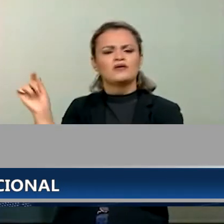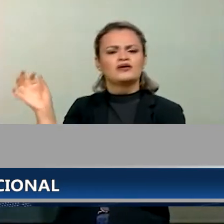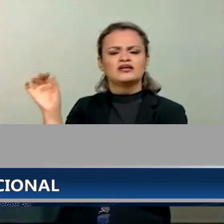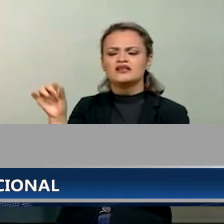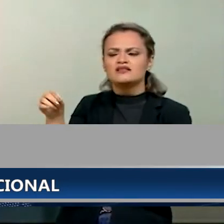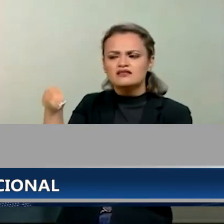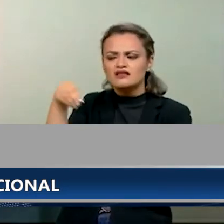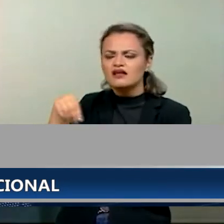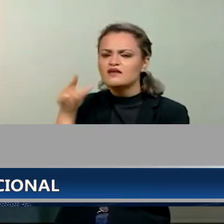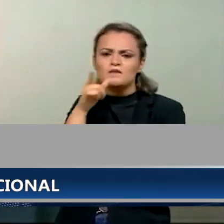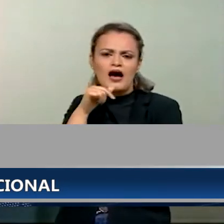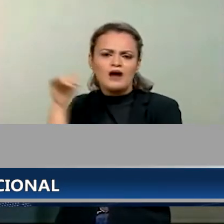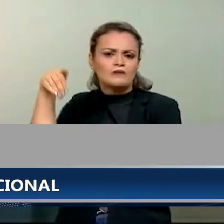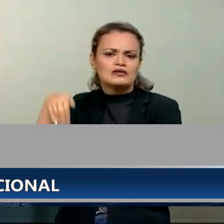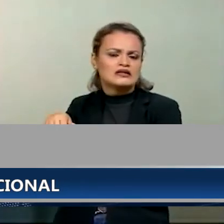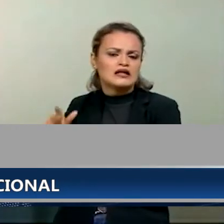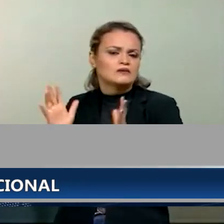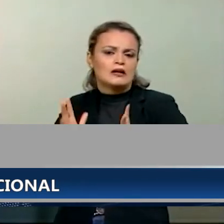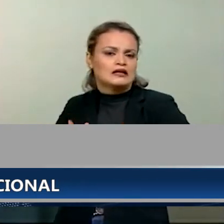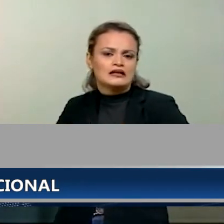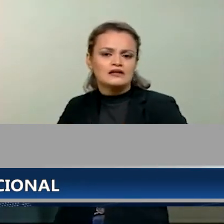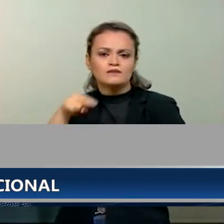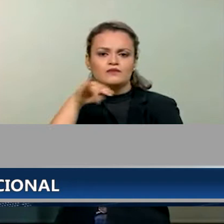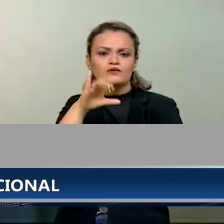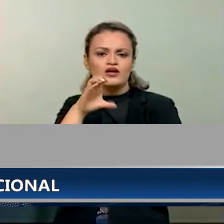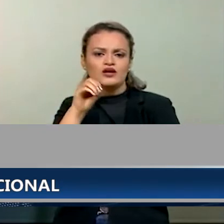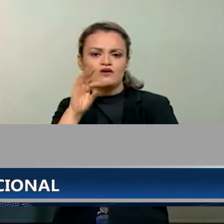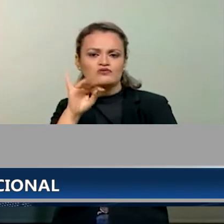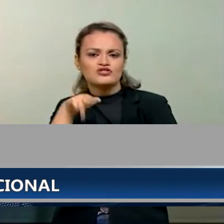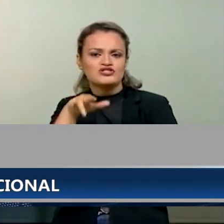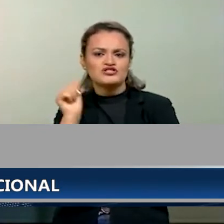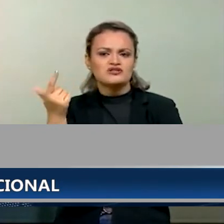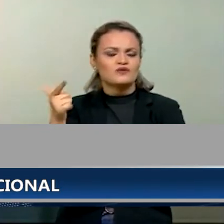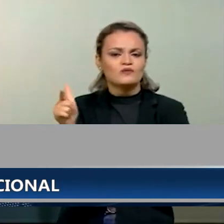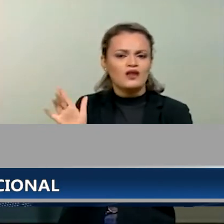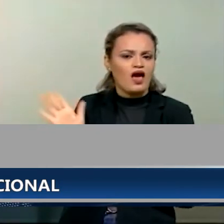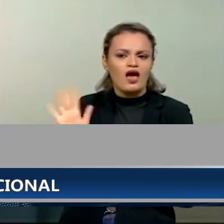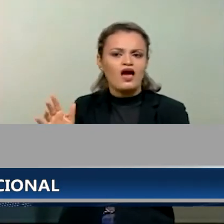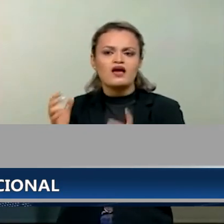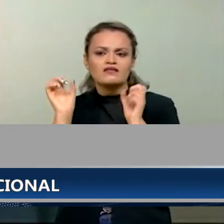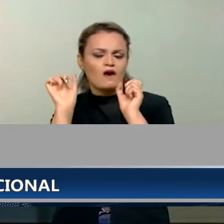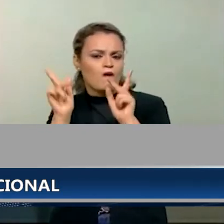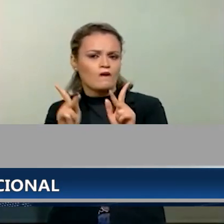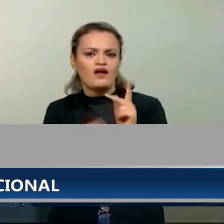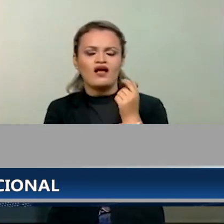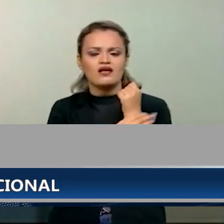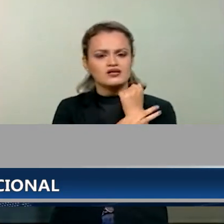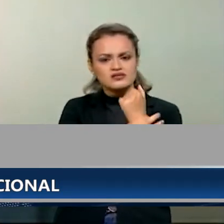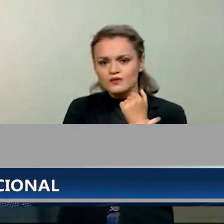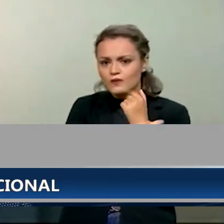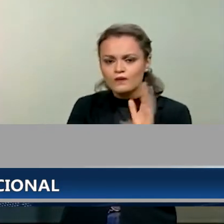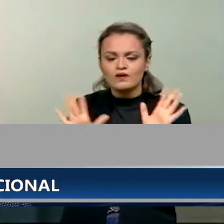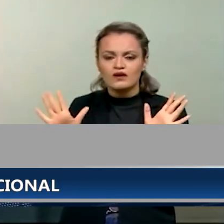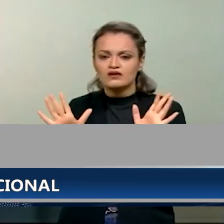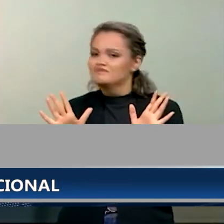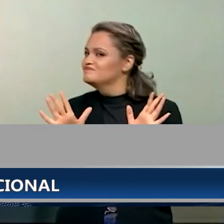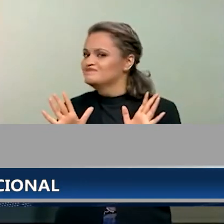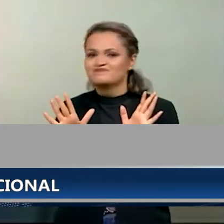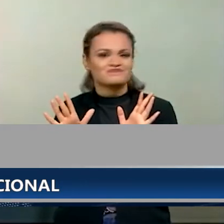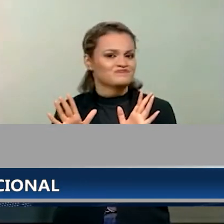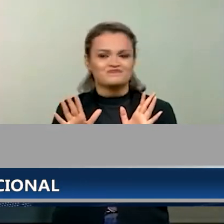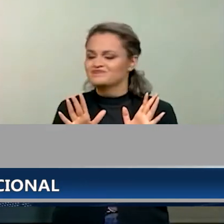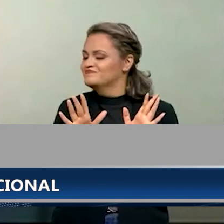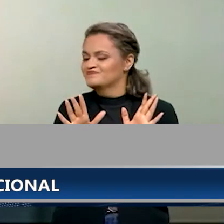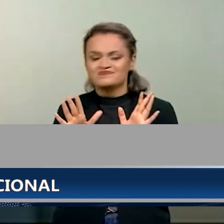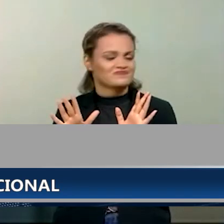não contém nicotina, por conta da liberação desses metais pesados, né, dessas substâncias tóxicas, ele